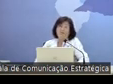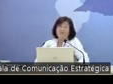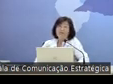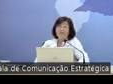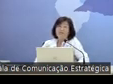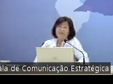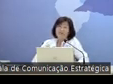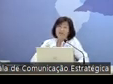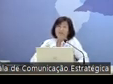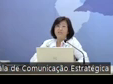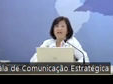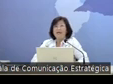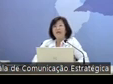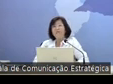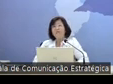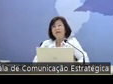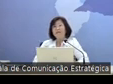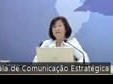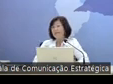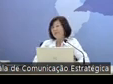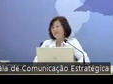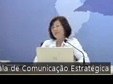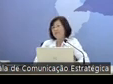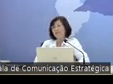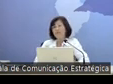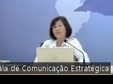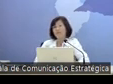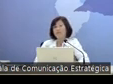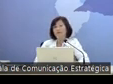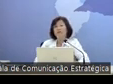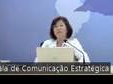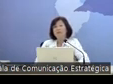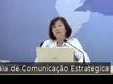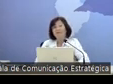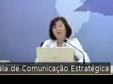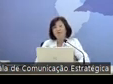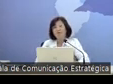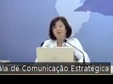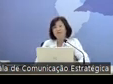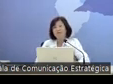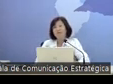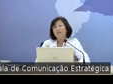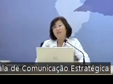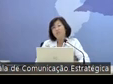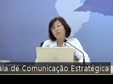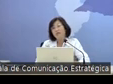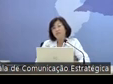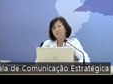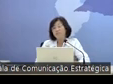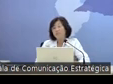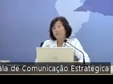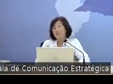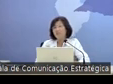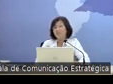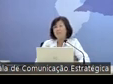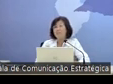positiva e na verdade era um data de solicitação de exame que p o corrigido e a gente